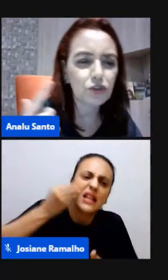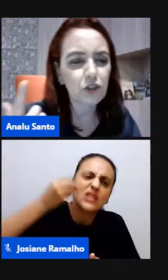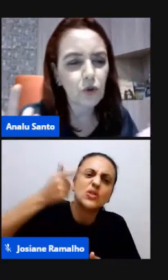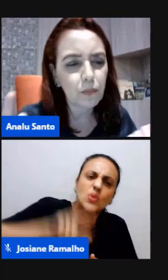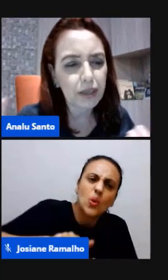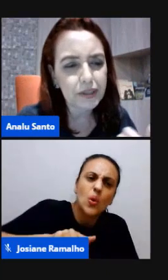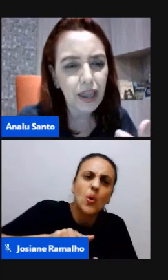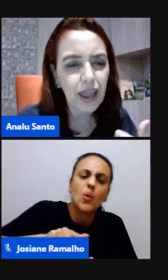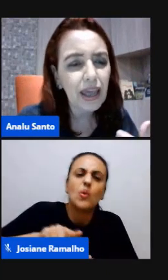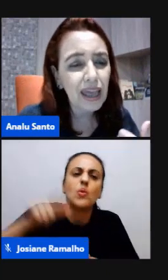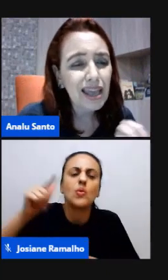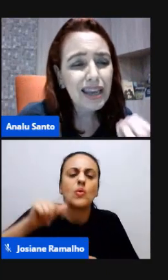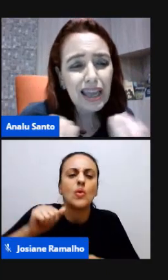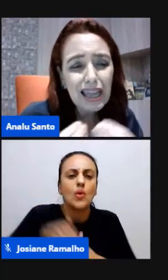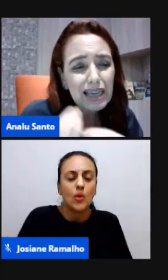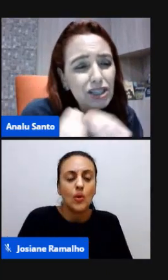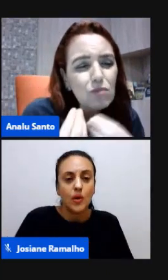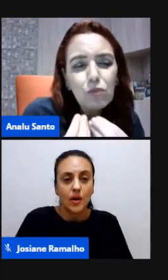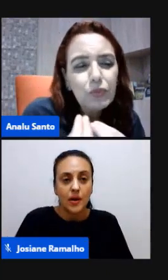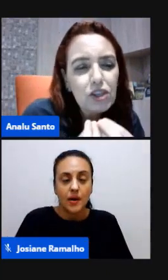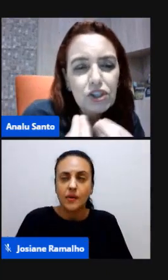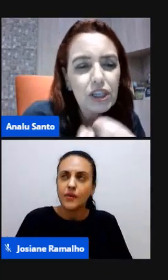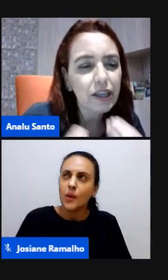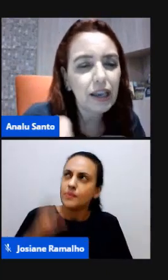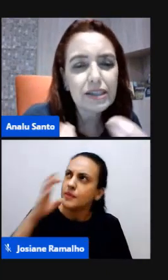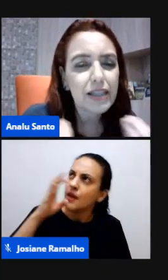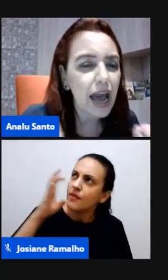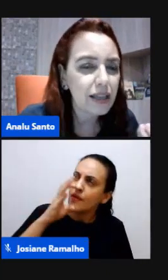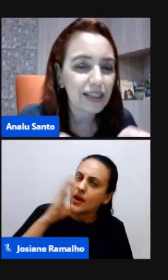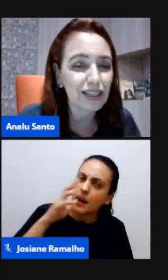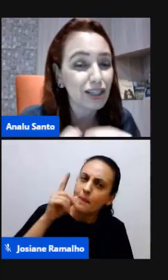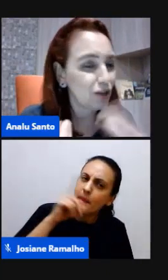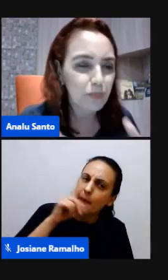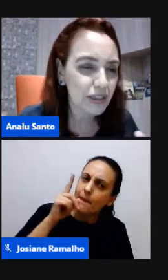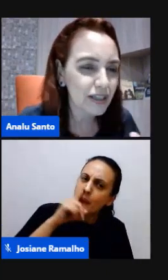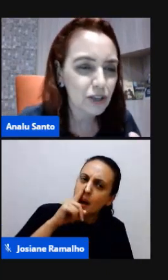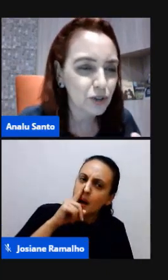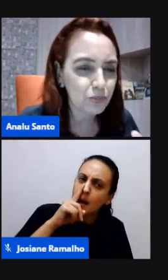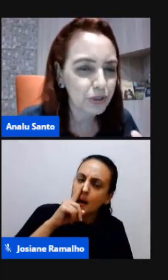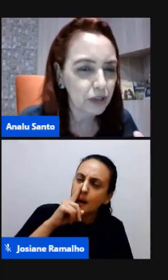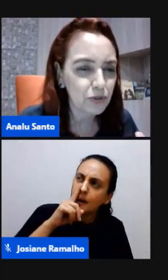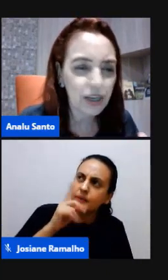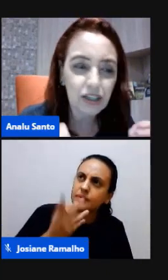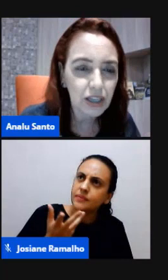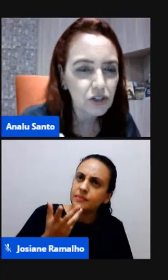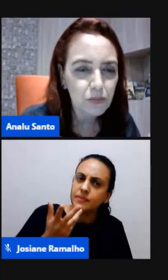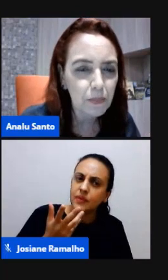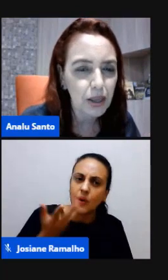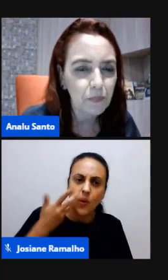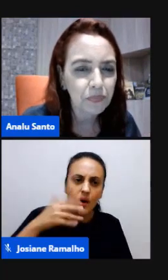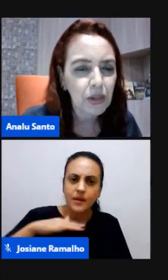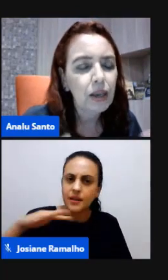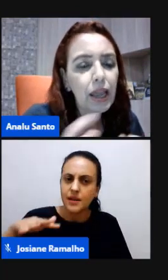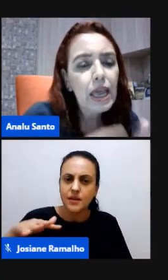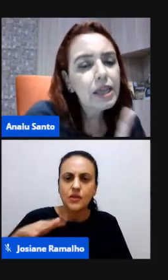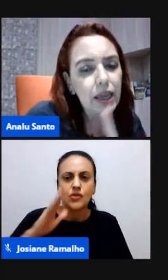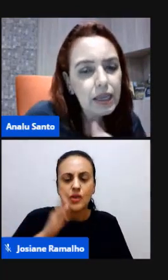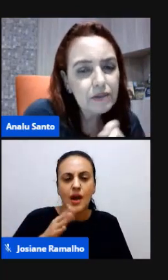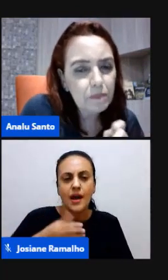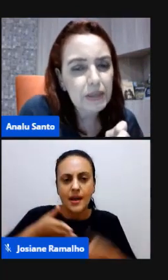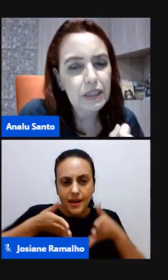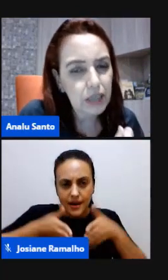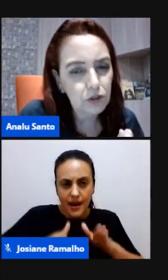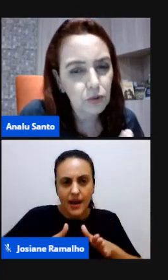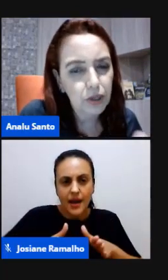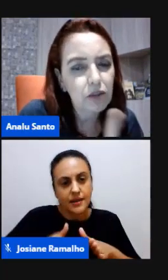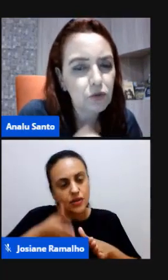mãe, o jeito como é que é. Né? Eles são, desde que eles nascem, eles são pesquisadores por natureza, desde bebê. Né? E aí